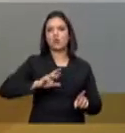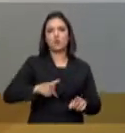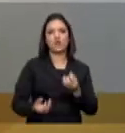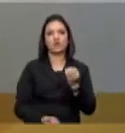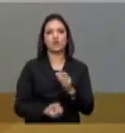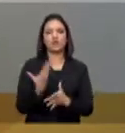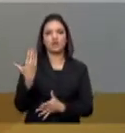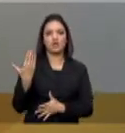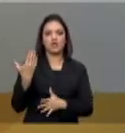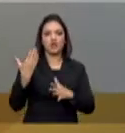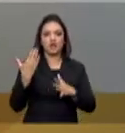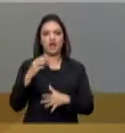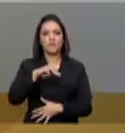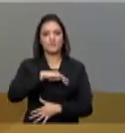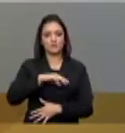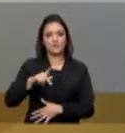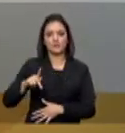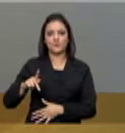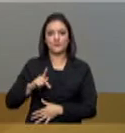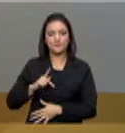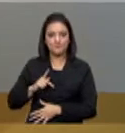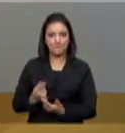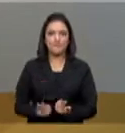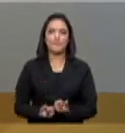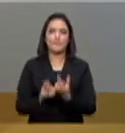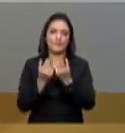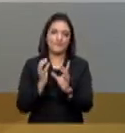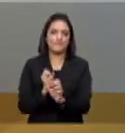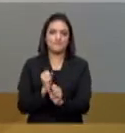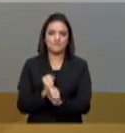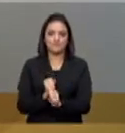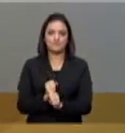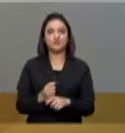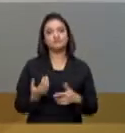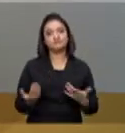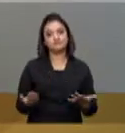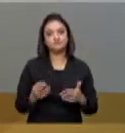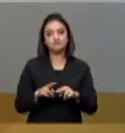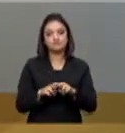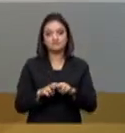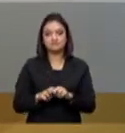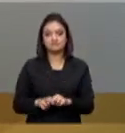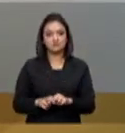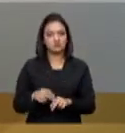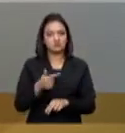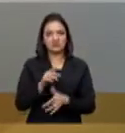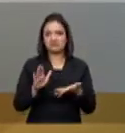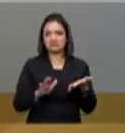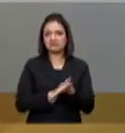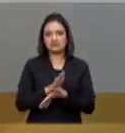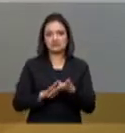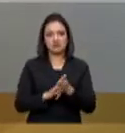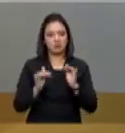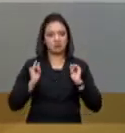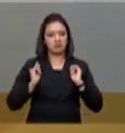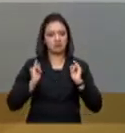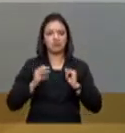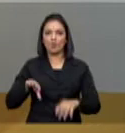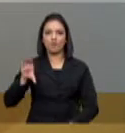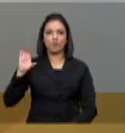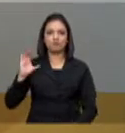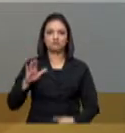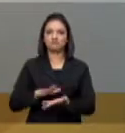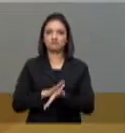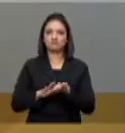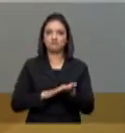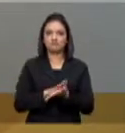Contas ou um Ministério Público para este Conselho de Contas. Não vejo, portanto, nenhuma omissão aqui, menos ainda que pudesse